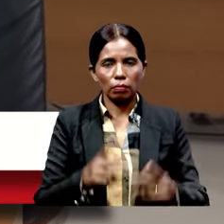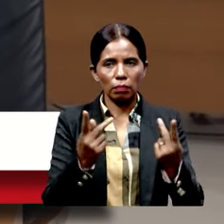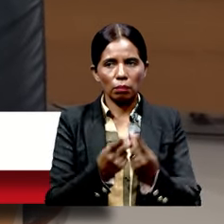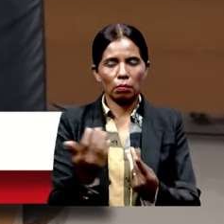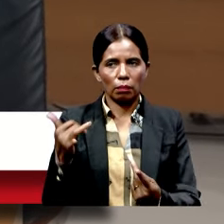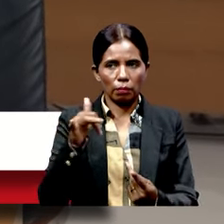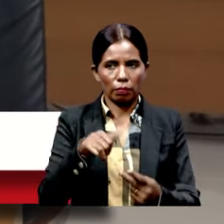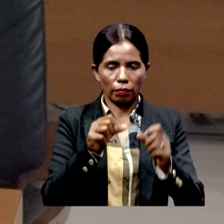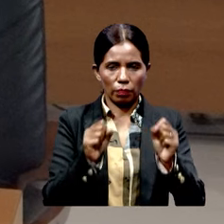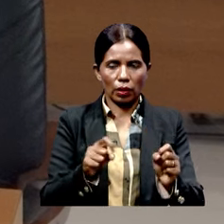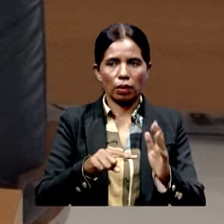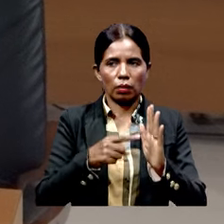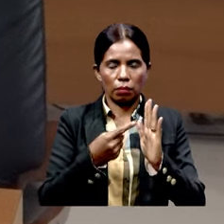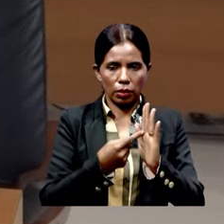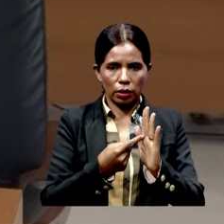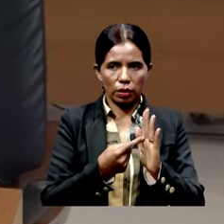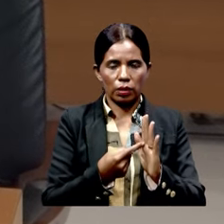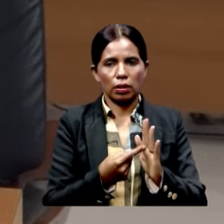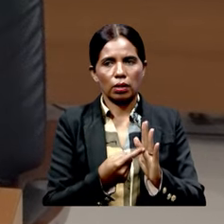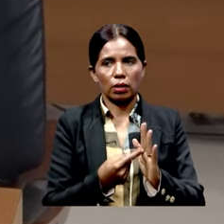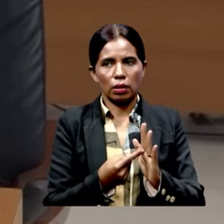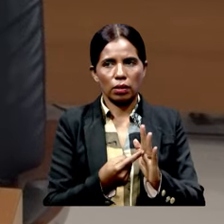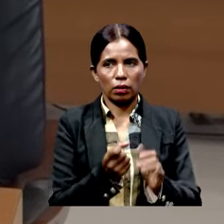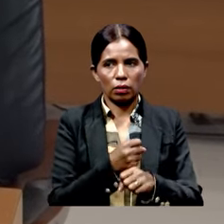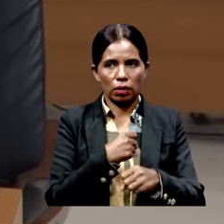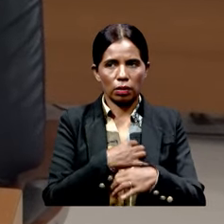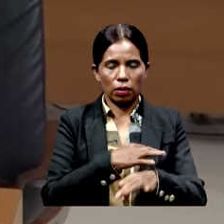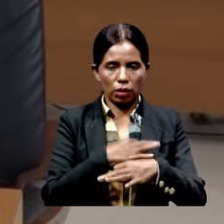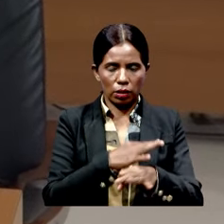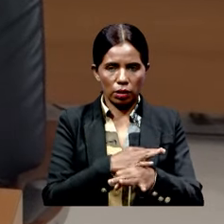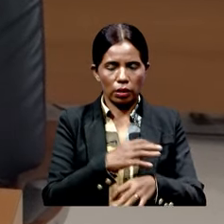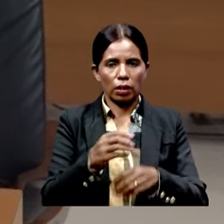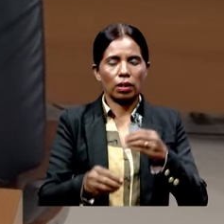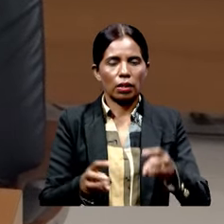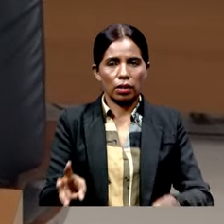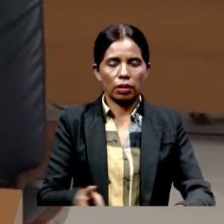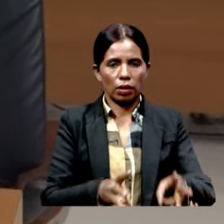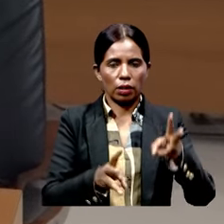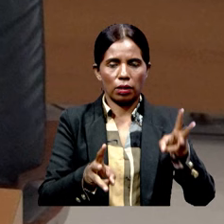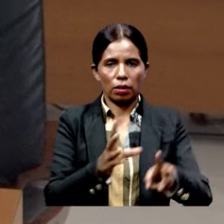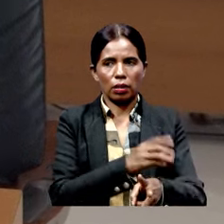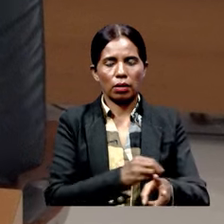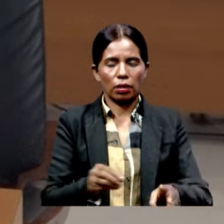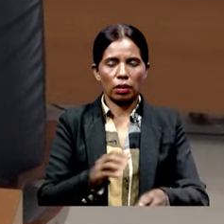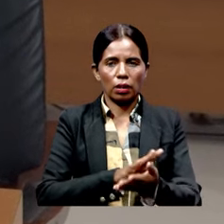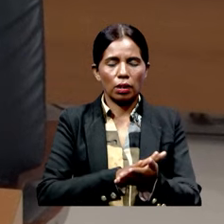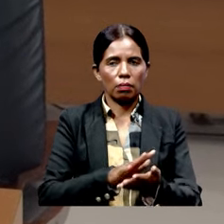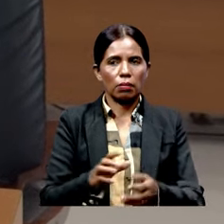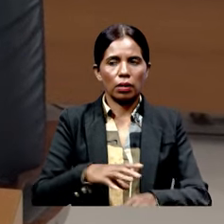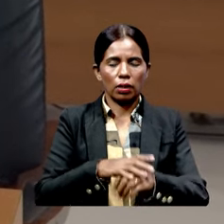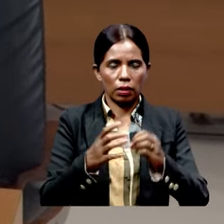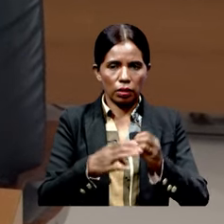balneve, berehau, tender para, orihalo manutenção. Atu hadia te raiser neve, ia mas para